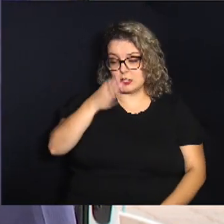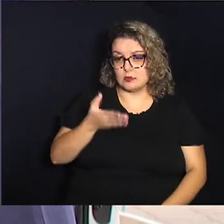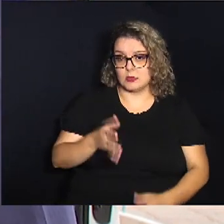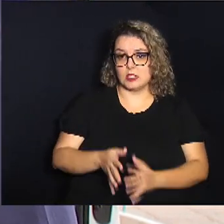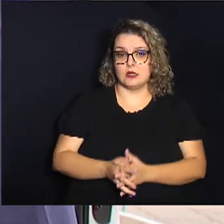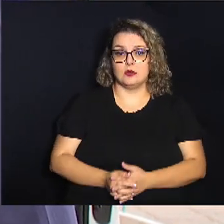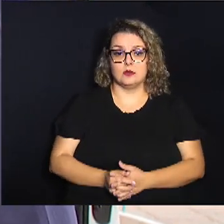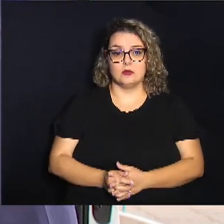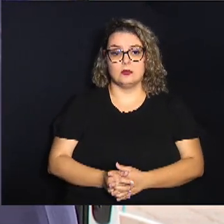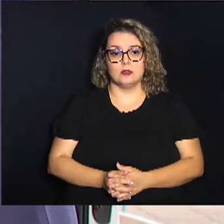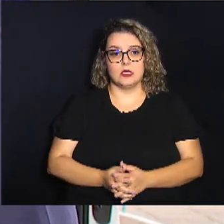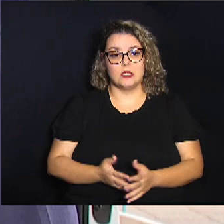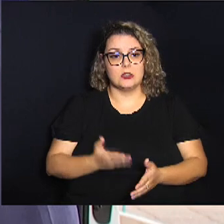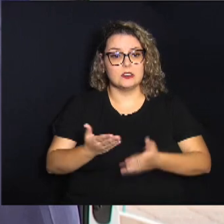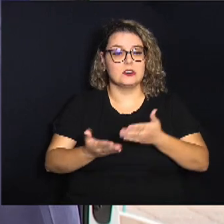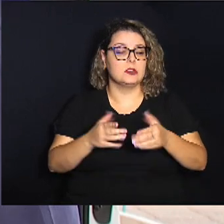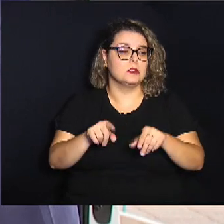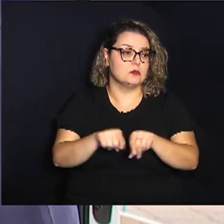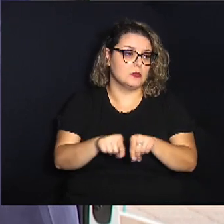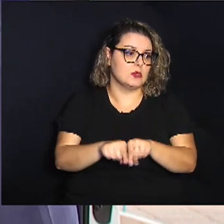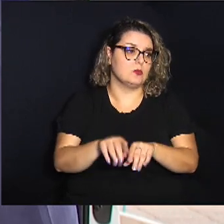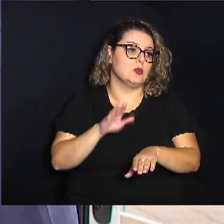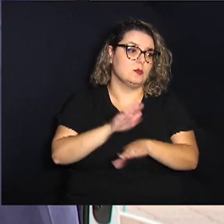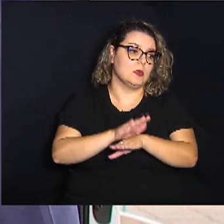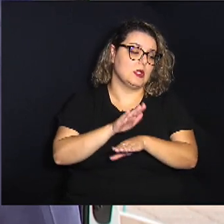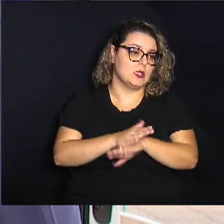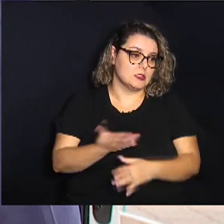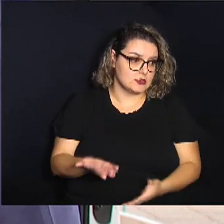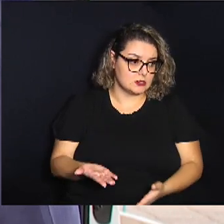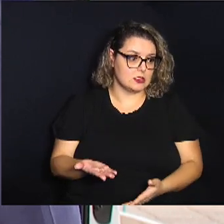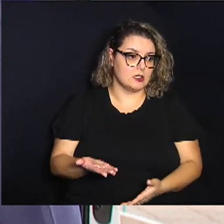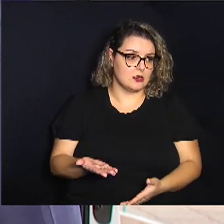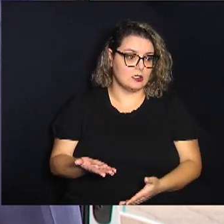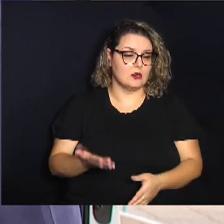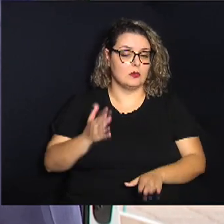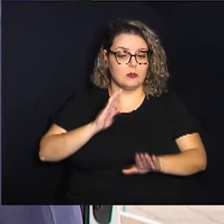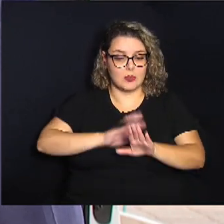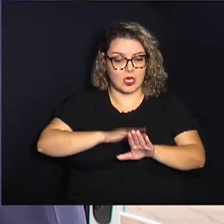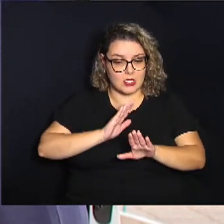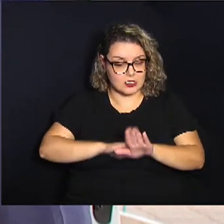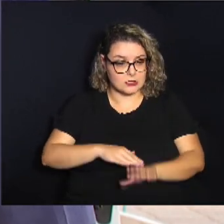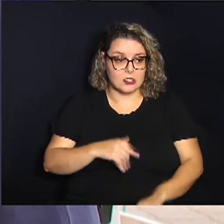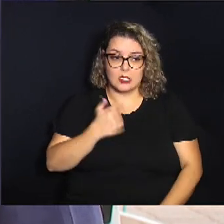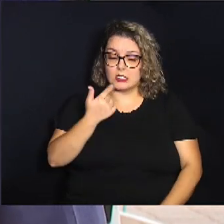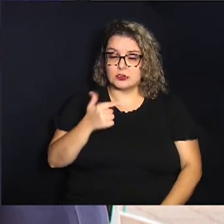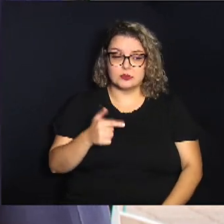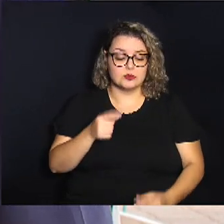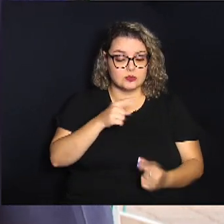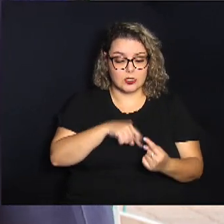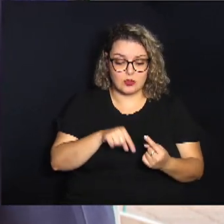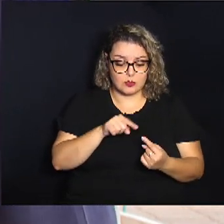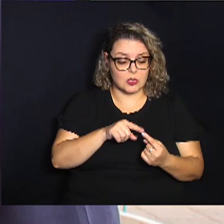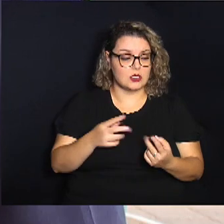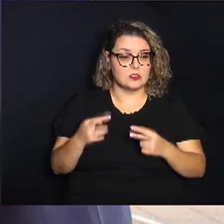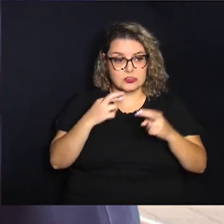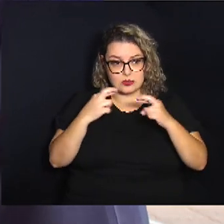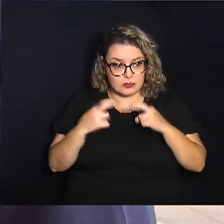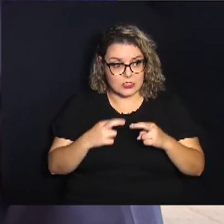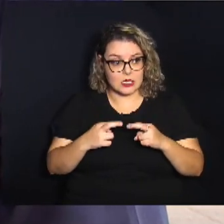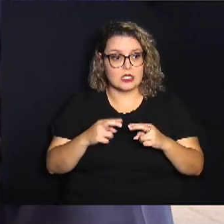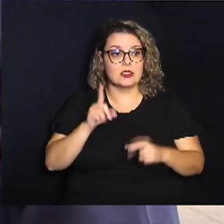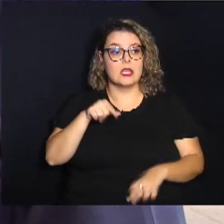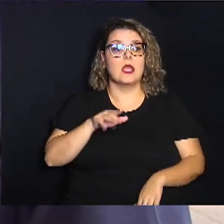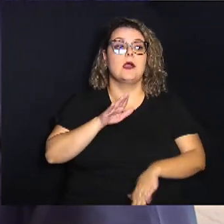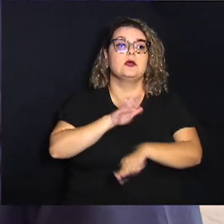é trata-se né Júlio de uma ação aí que tem a finalidade é que que não tem a finalidade de fiscalização que